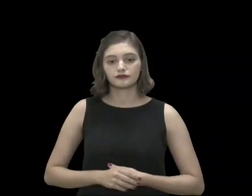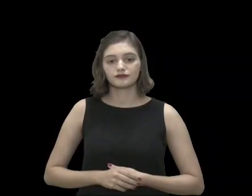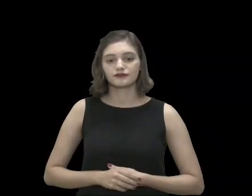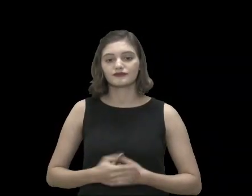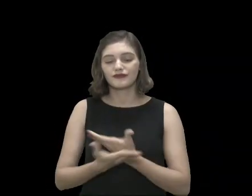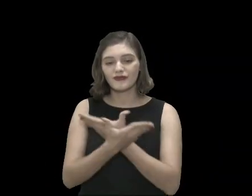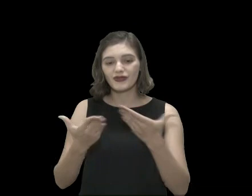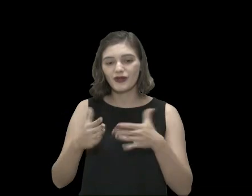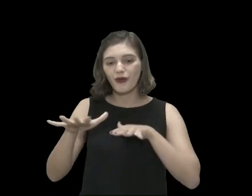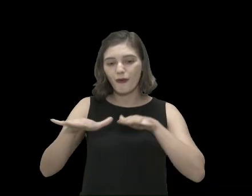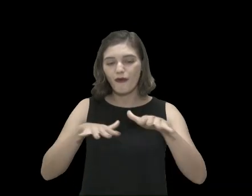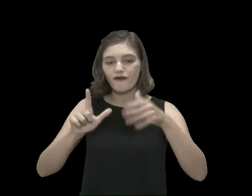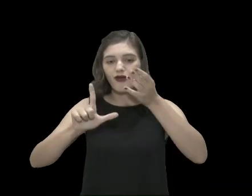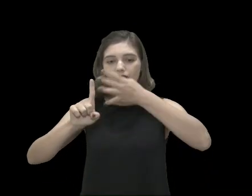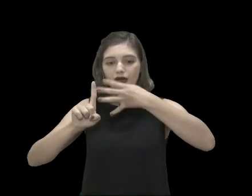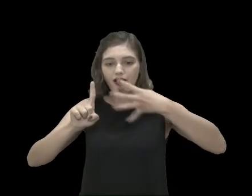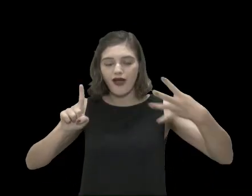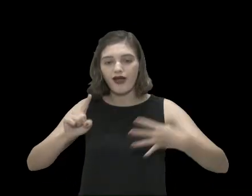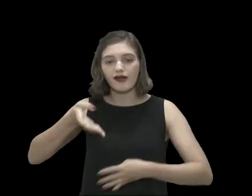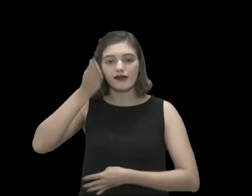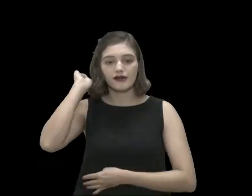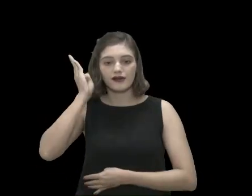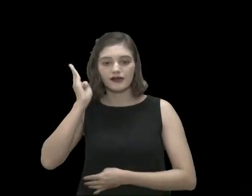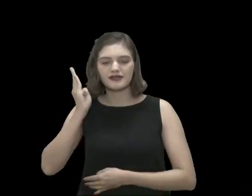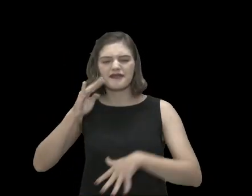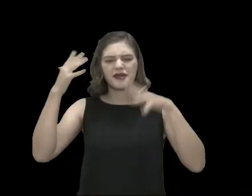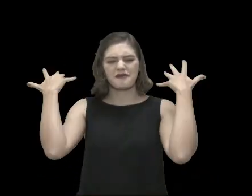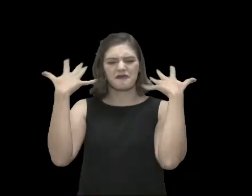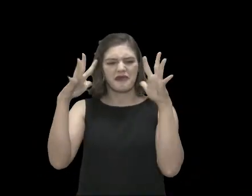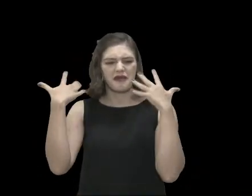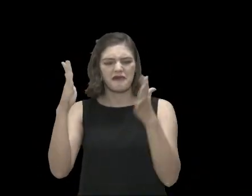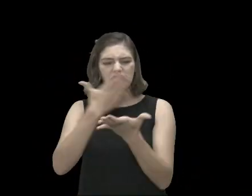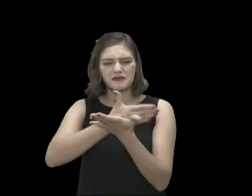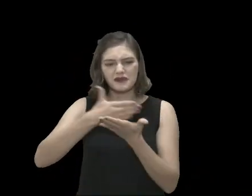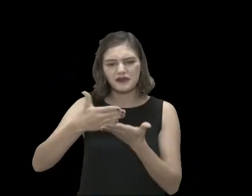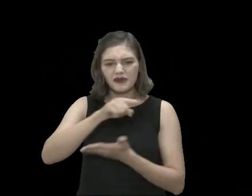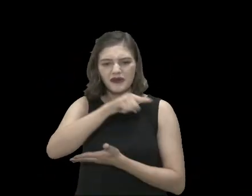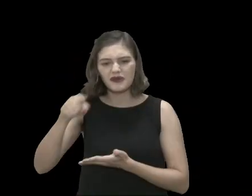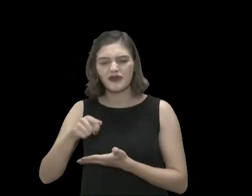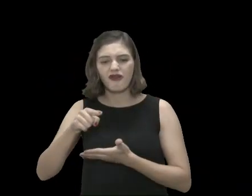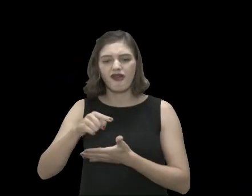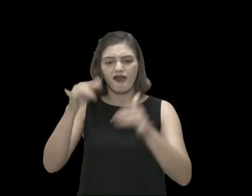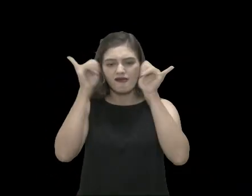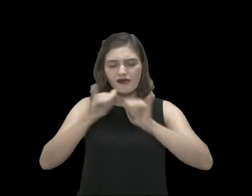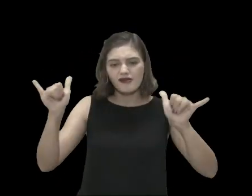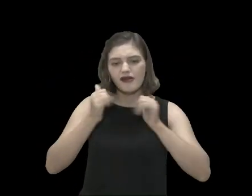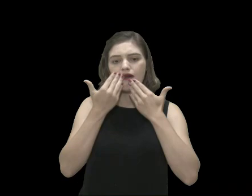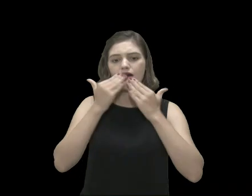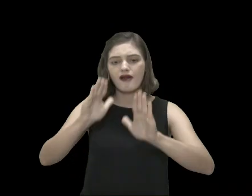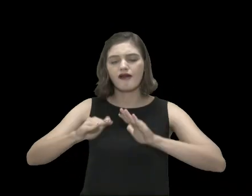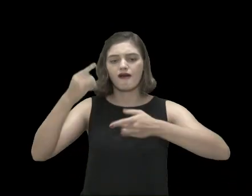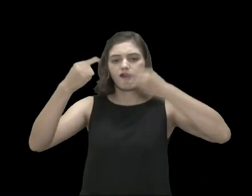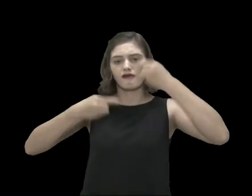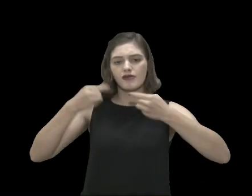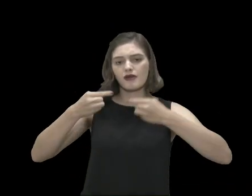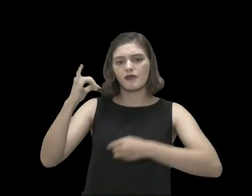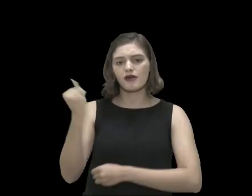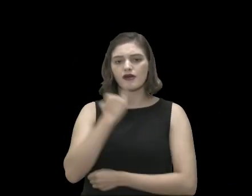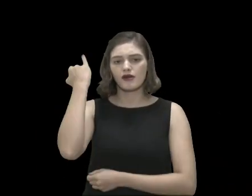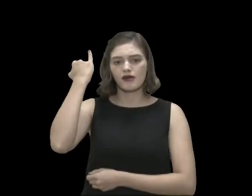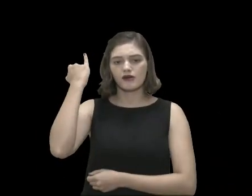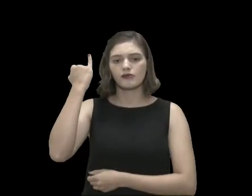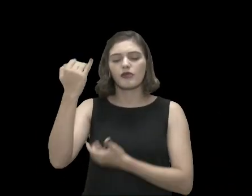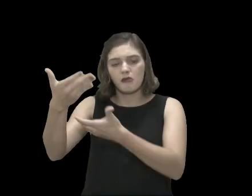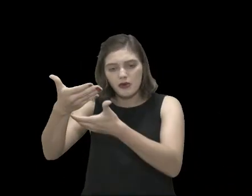Galera do Movimento LGBTQIA+, de Taubaté, parabéns pela iniciativa de promover essa audiência pública para debater esse tema tão importante, que